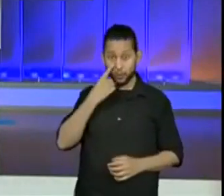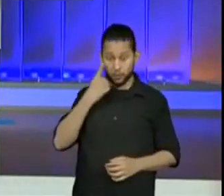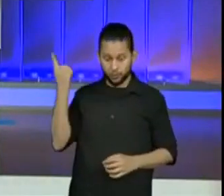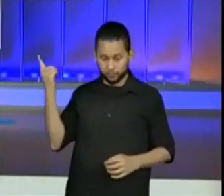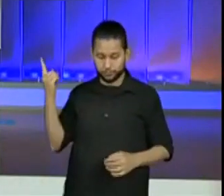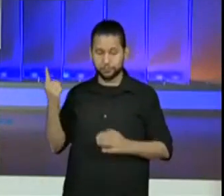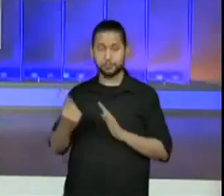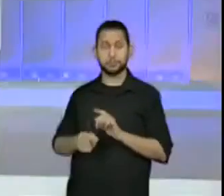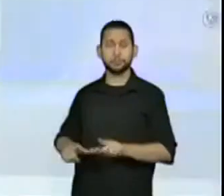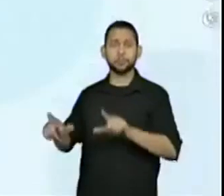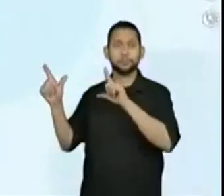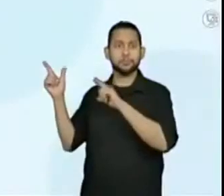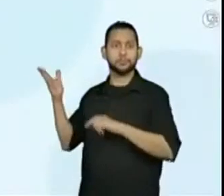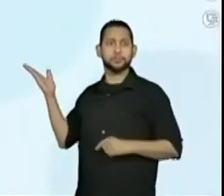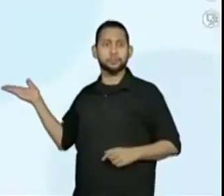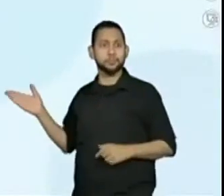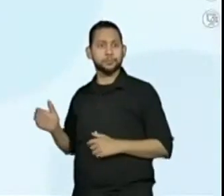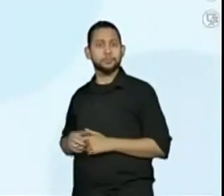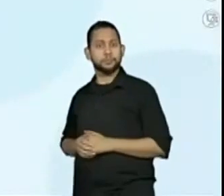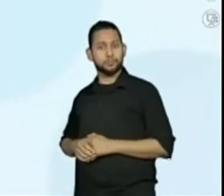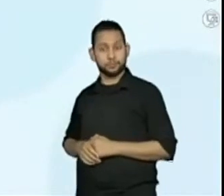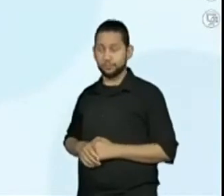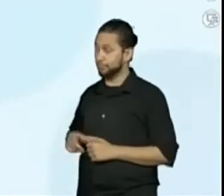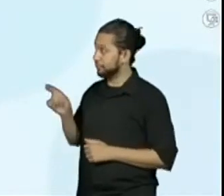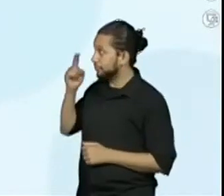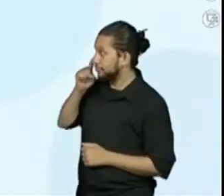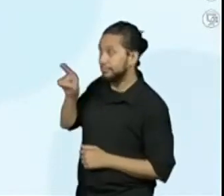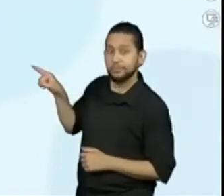Observem aí, temos uma imagem na tela.